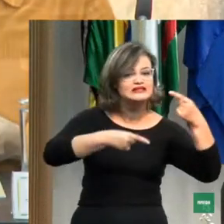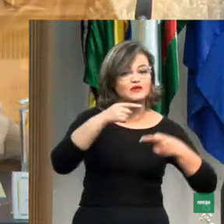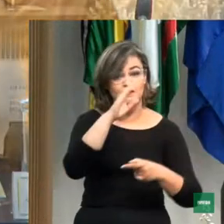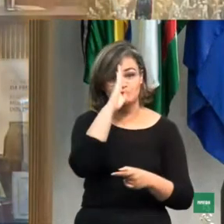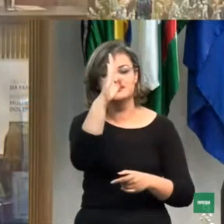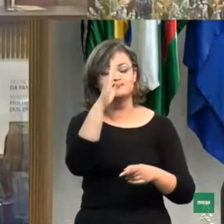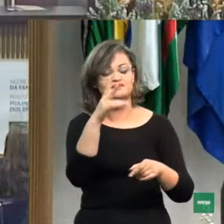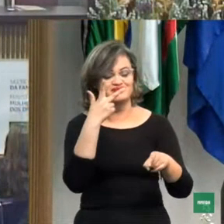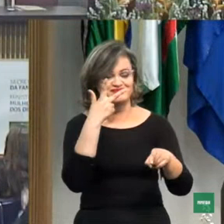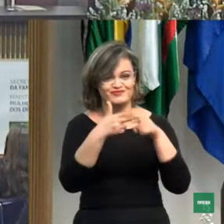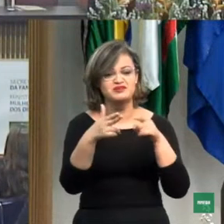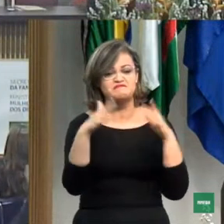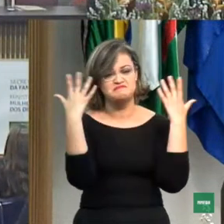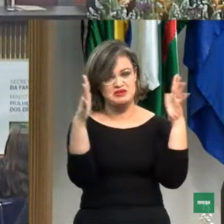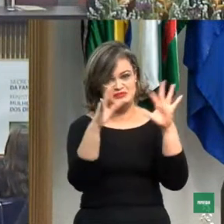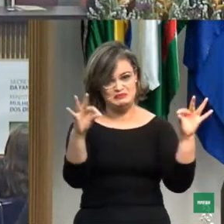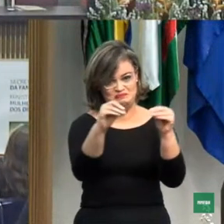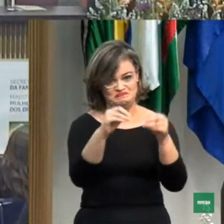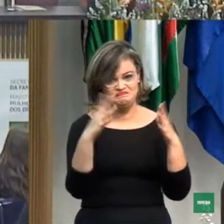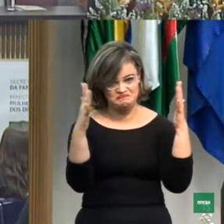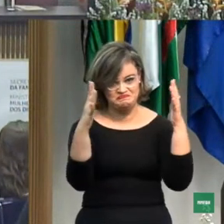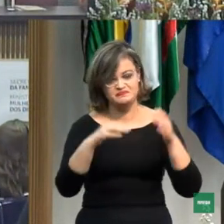prêmio.